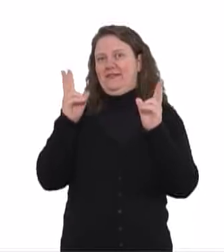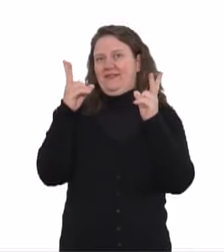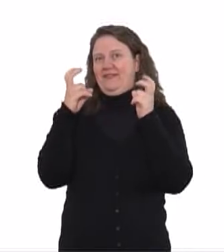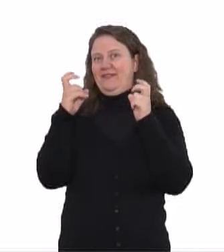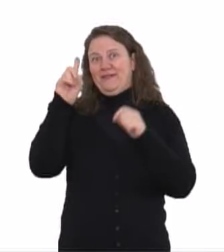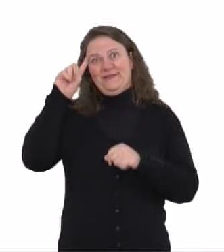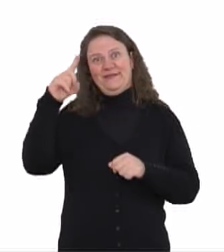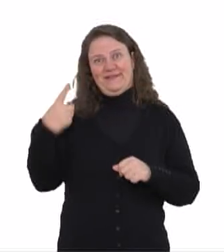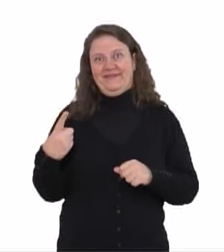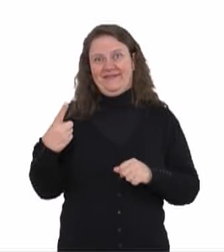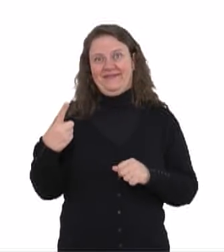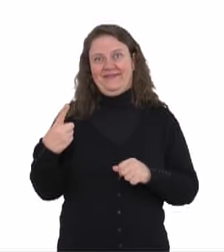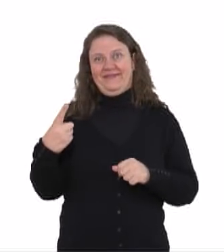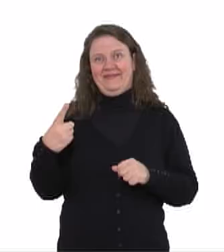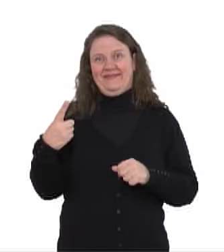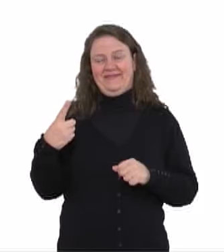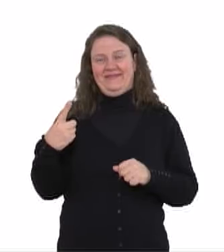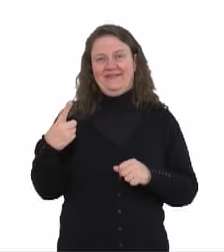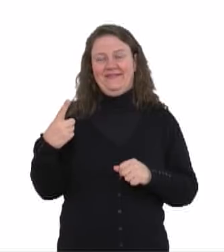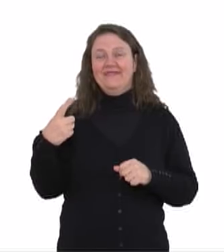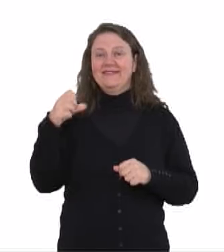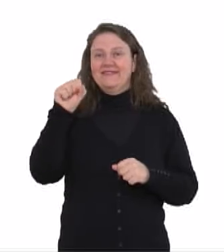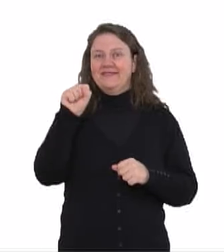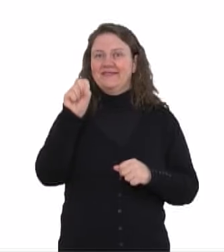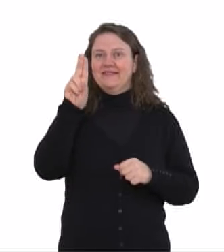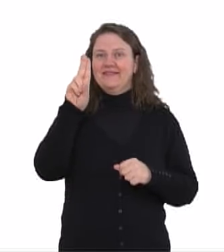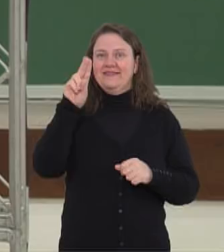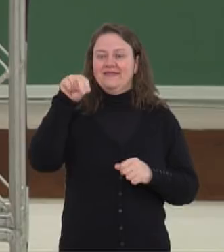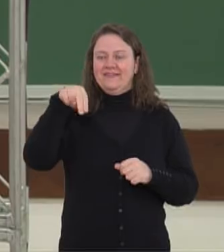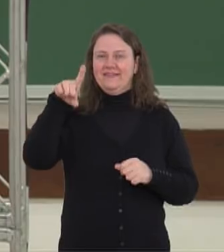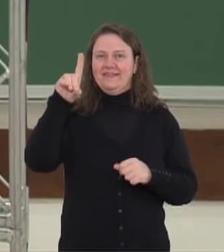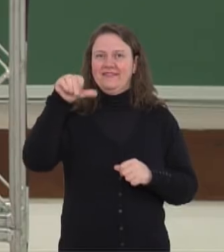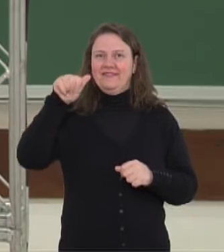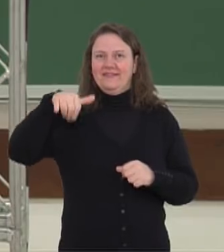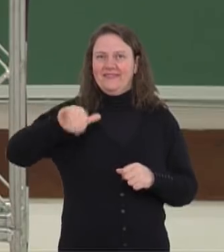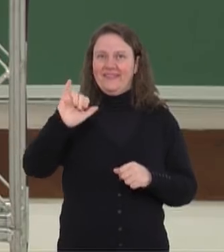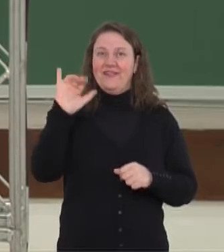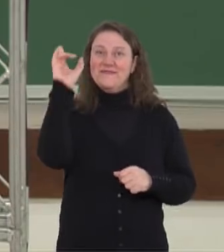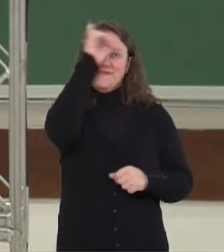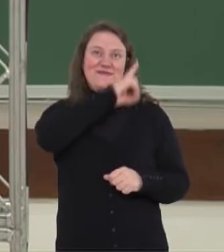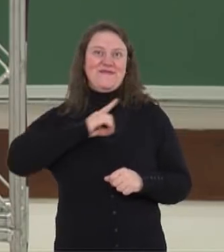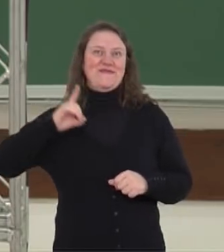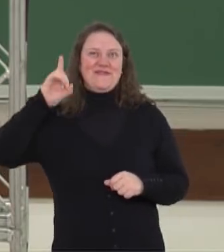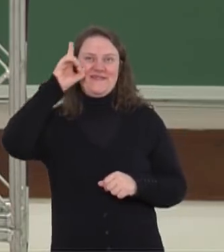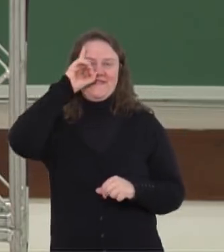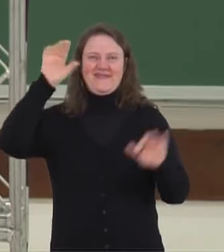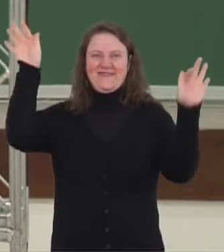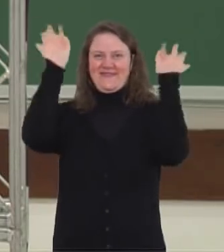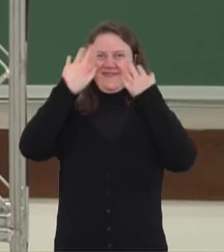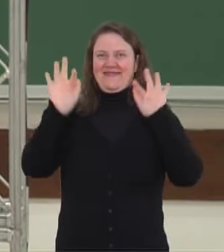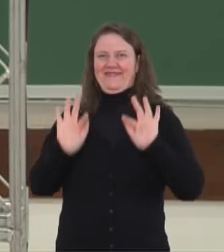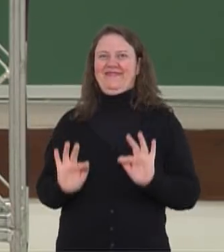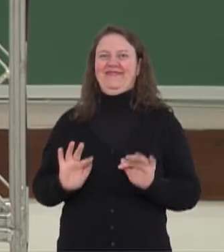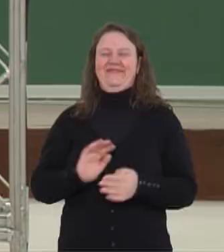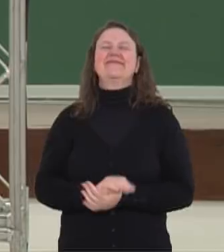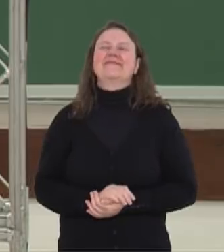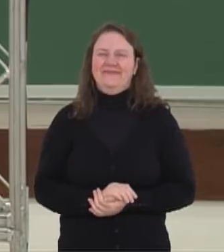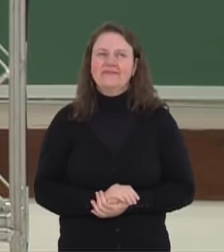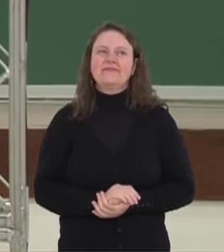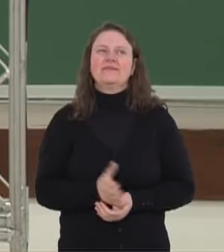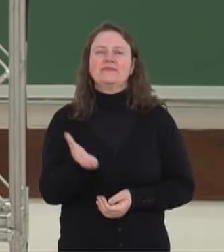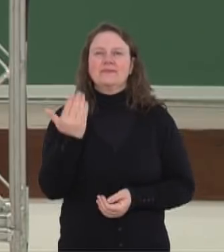da semana, Happy Sunday, é mais um domingo feliz. Vamos ver mais um